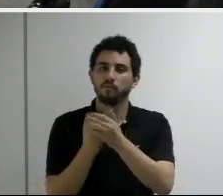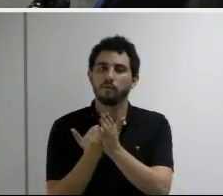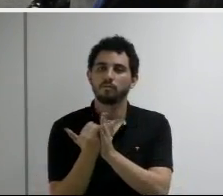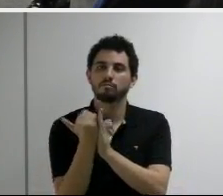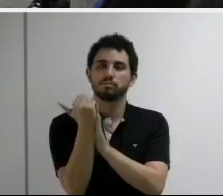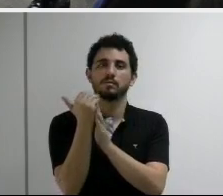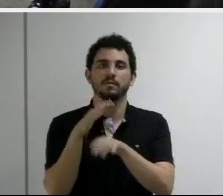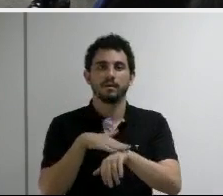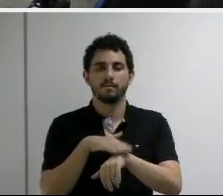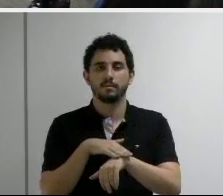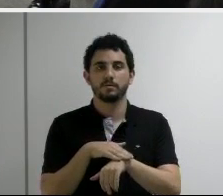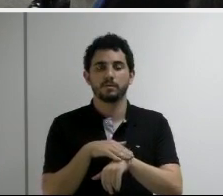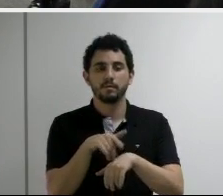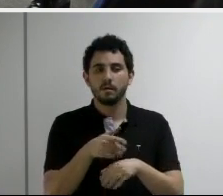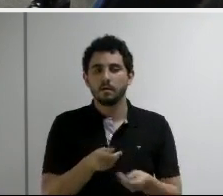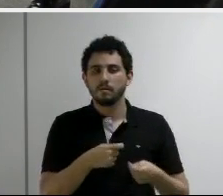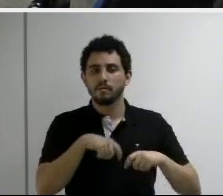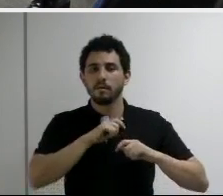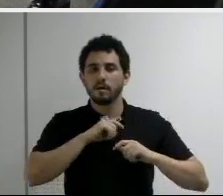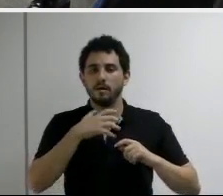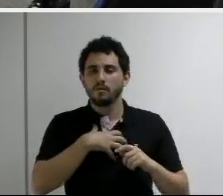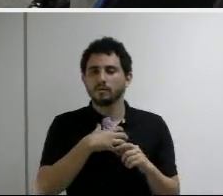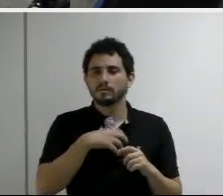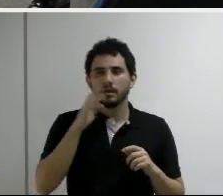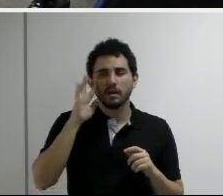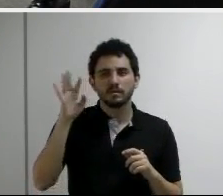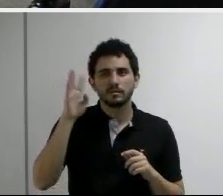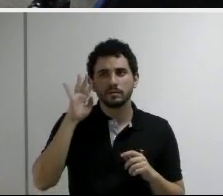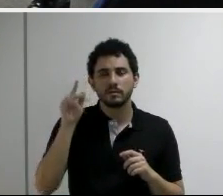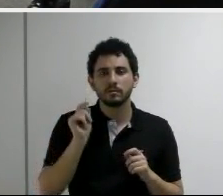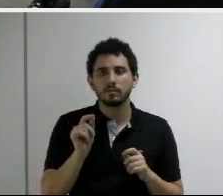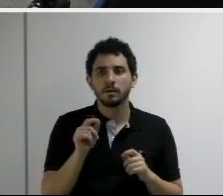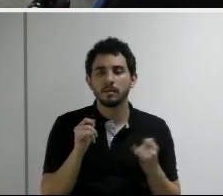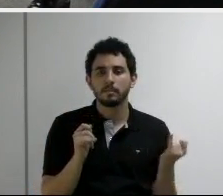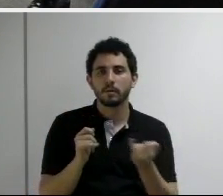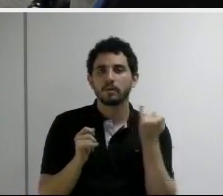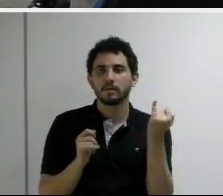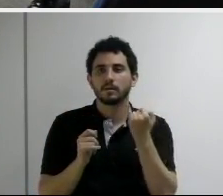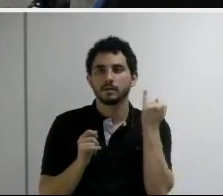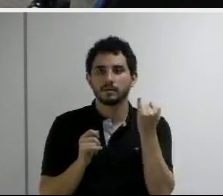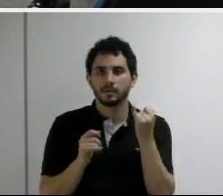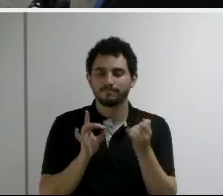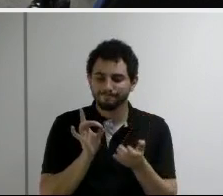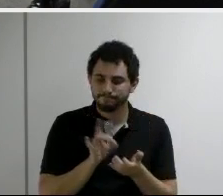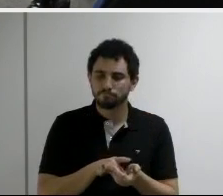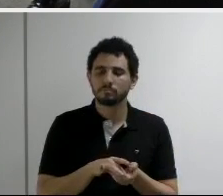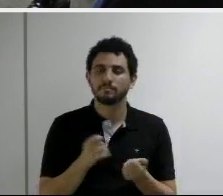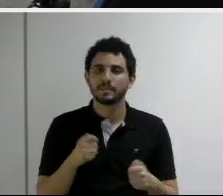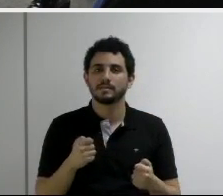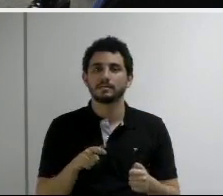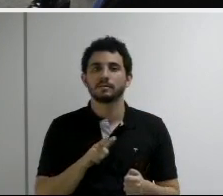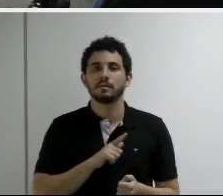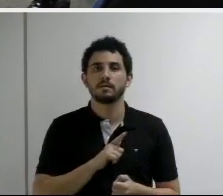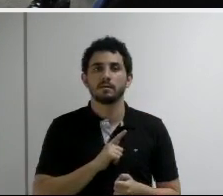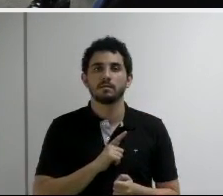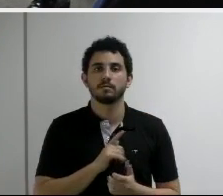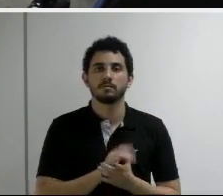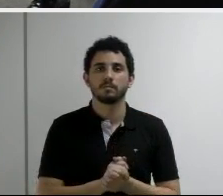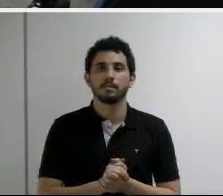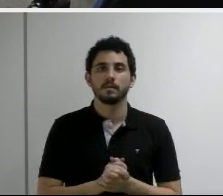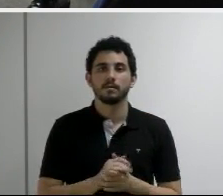tempo. E isso me leva a uma consideração a respeito da importância de fato se ter